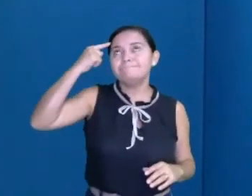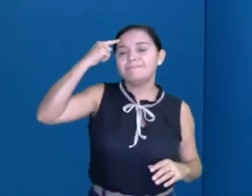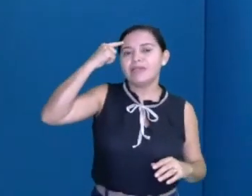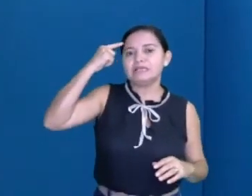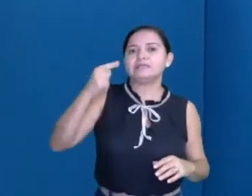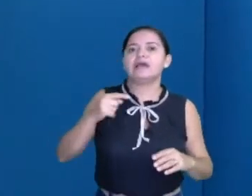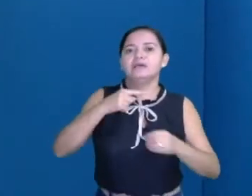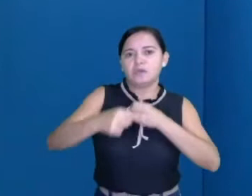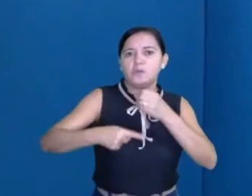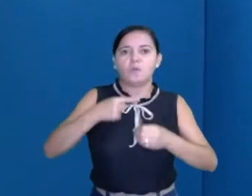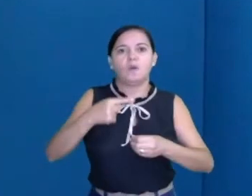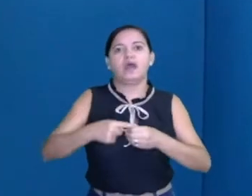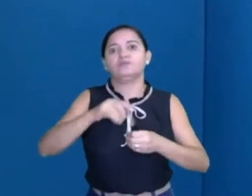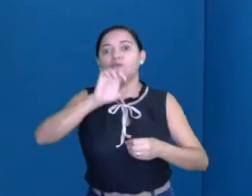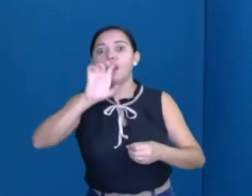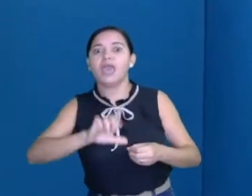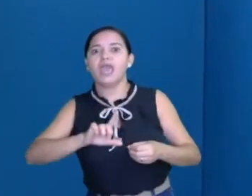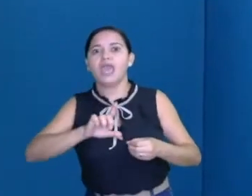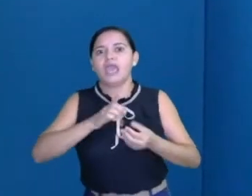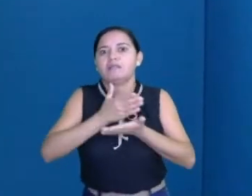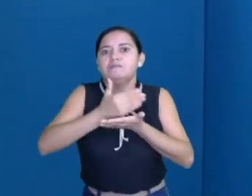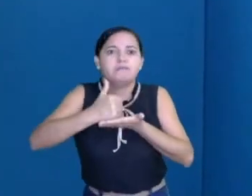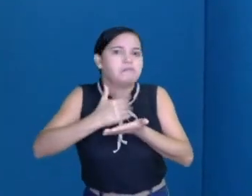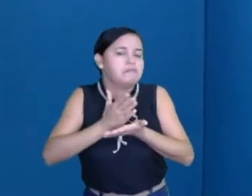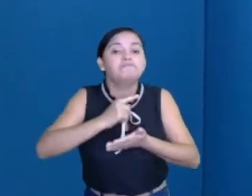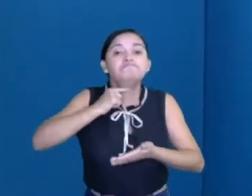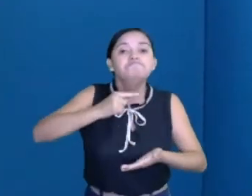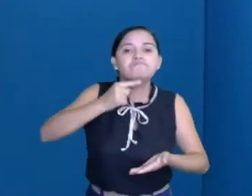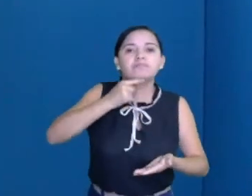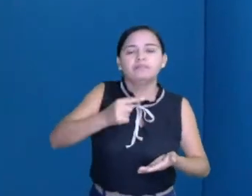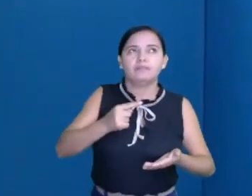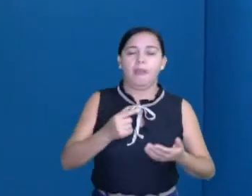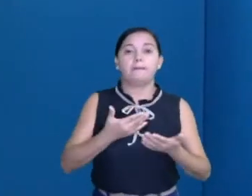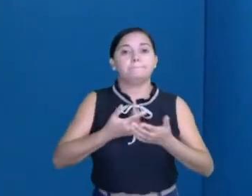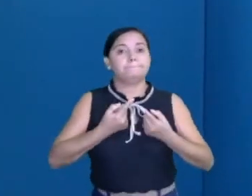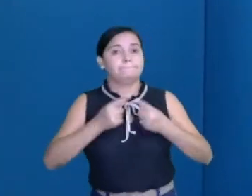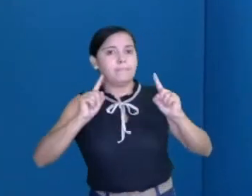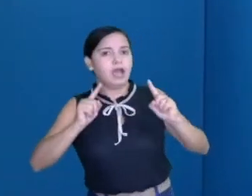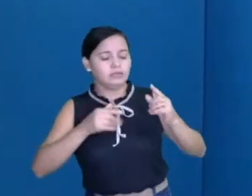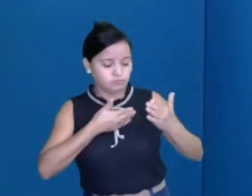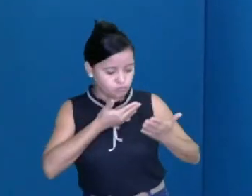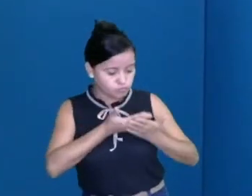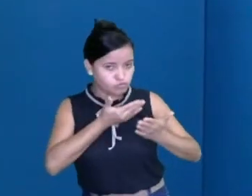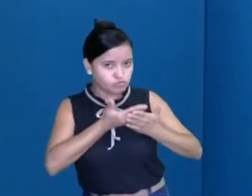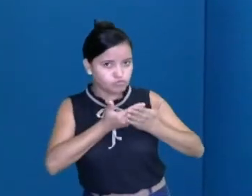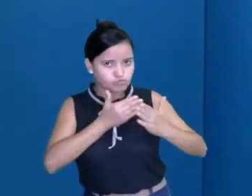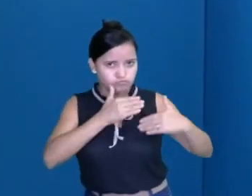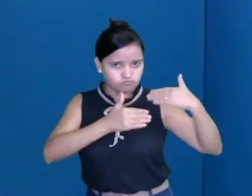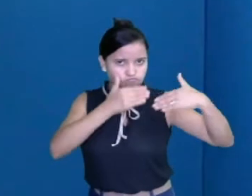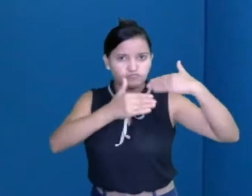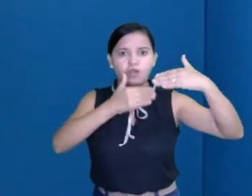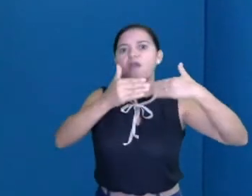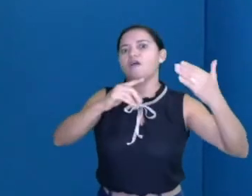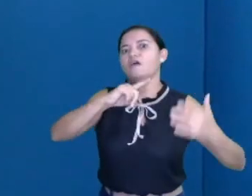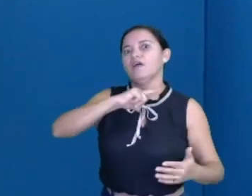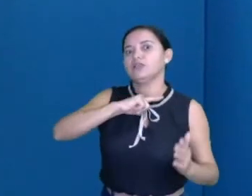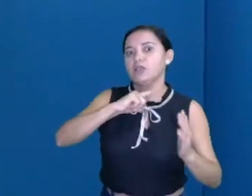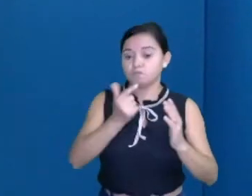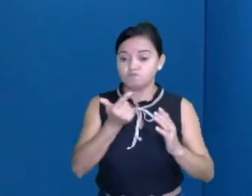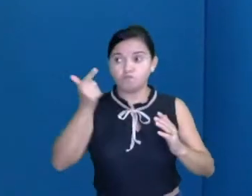tá? Continua tendo essa visão. Mas, devido a avanços no estudo da radiação, a gente vai ter um outro modelo que é que